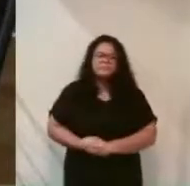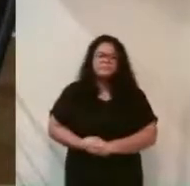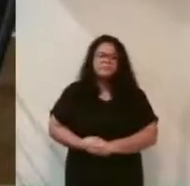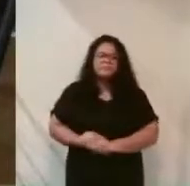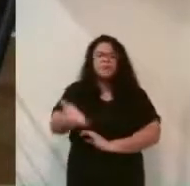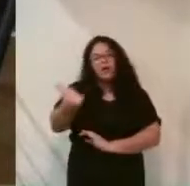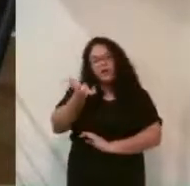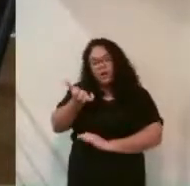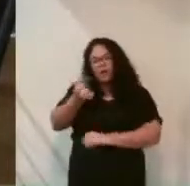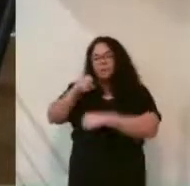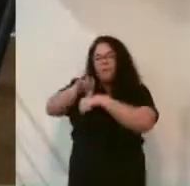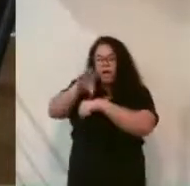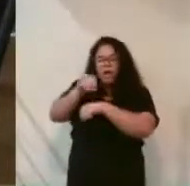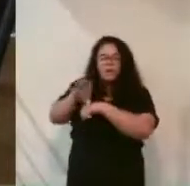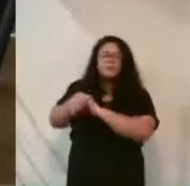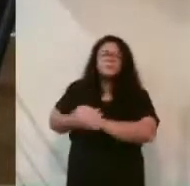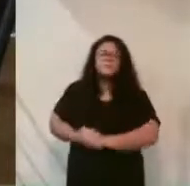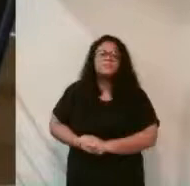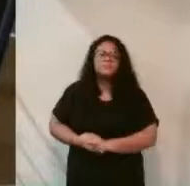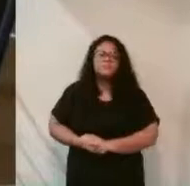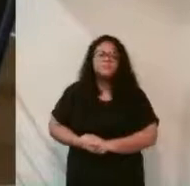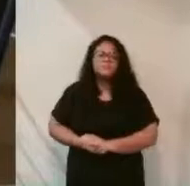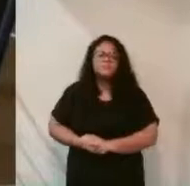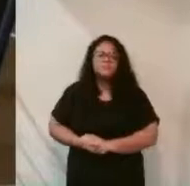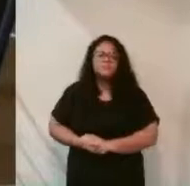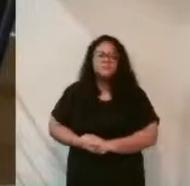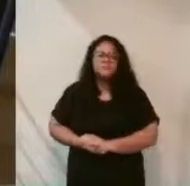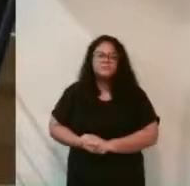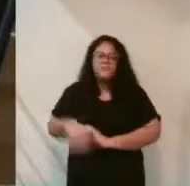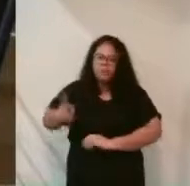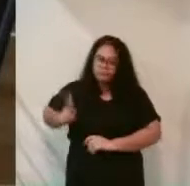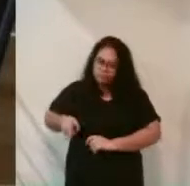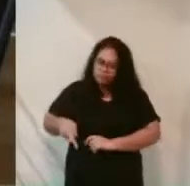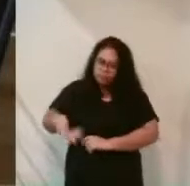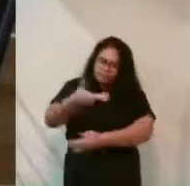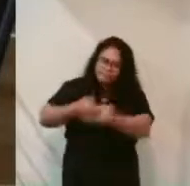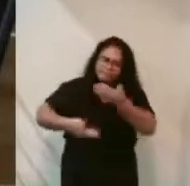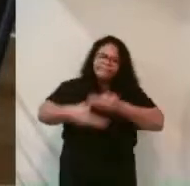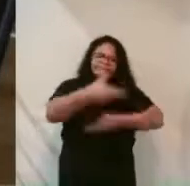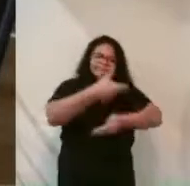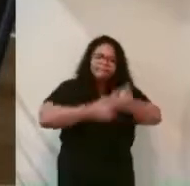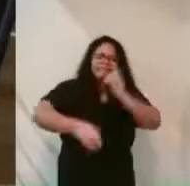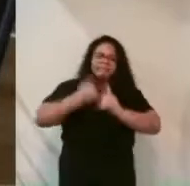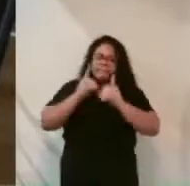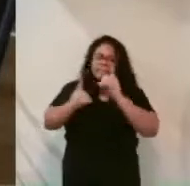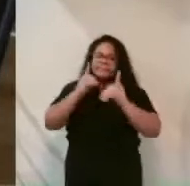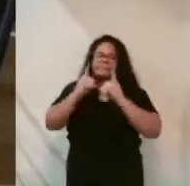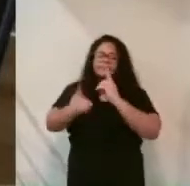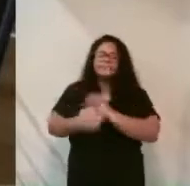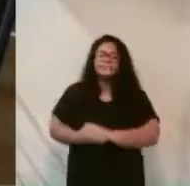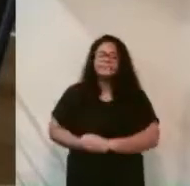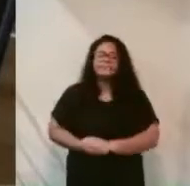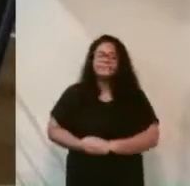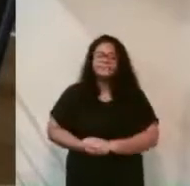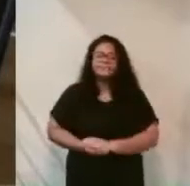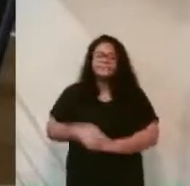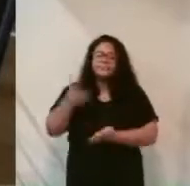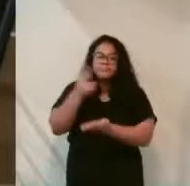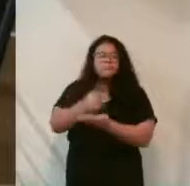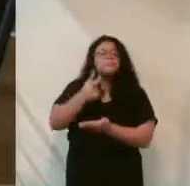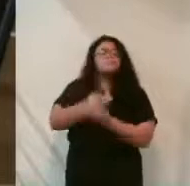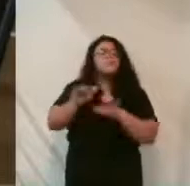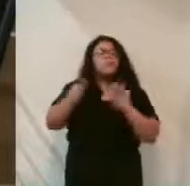propor essa constante articulação, esse constante diálogo, e na medida do